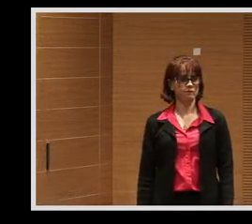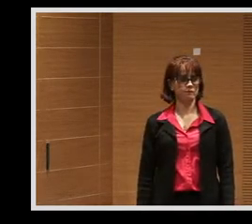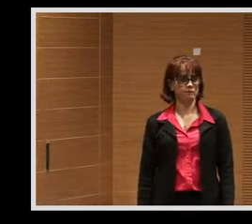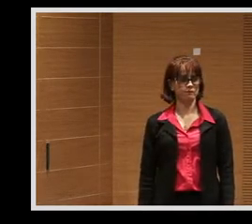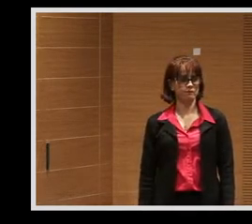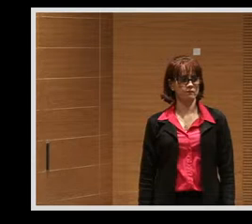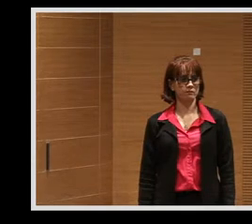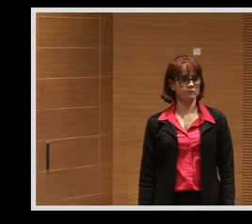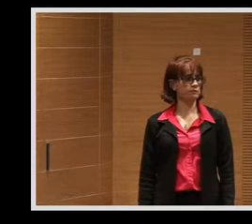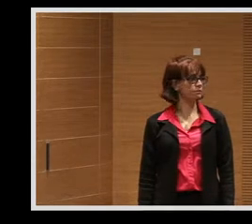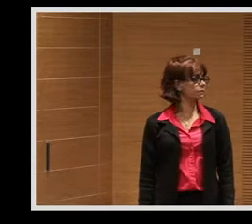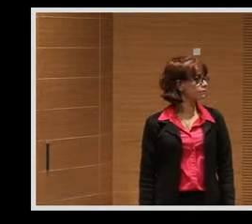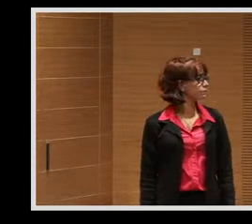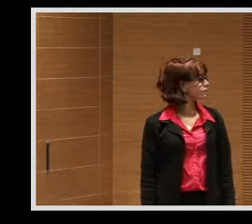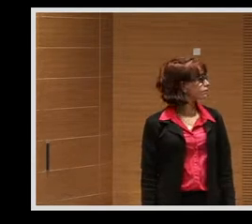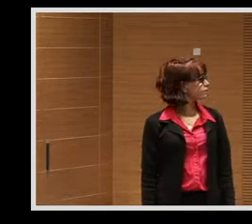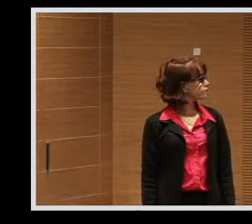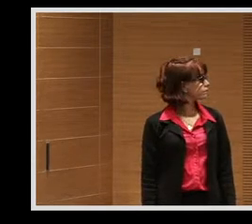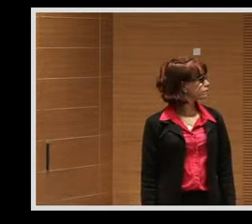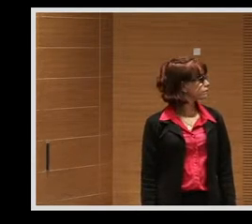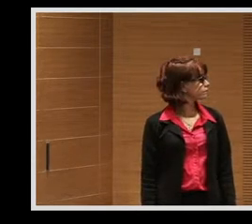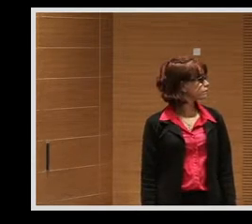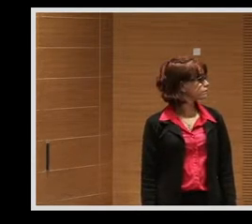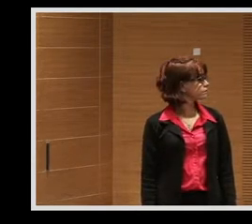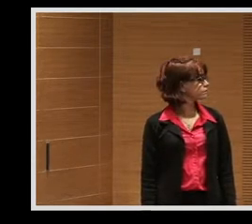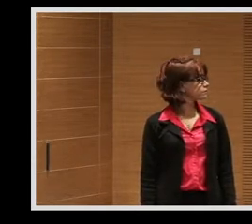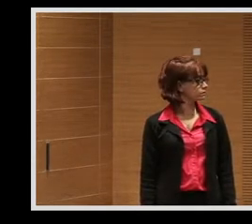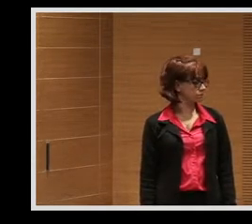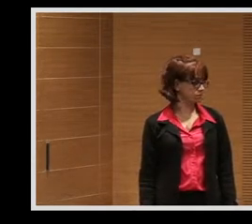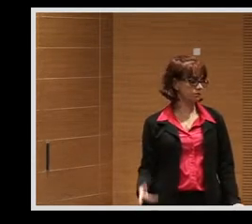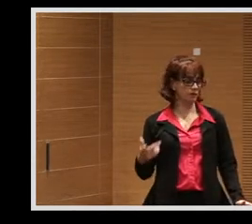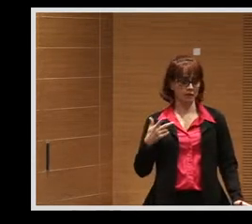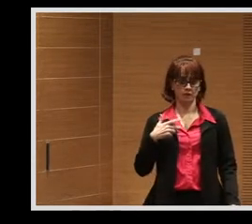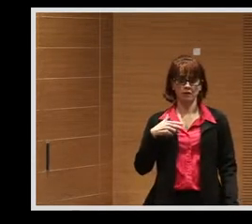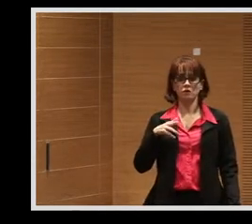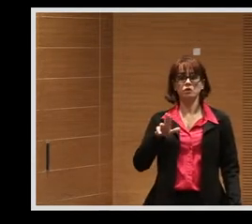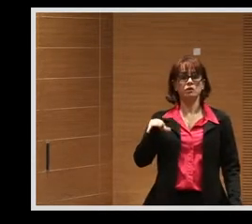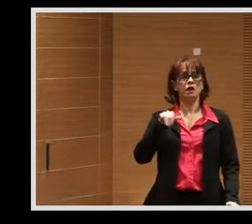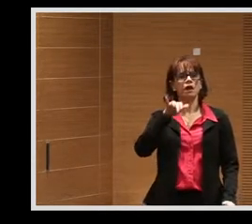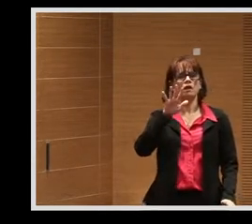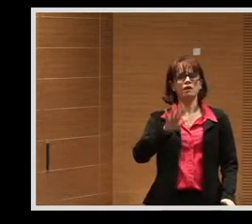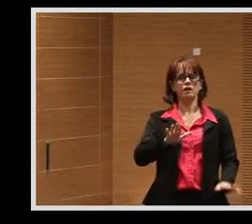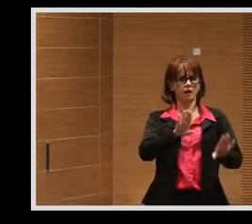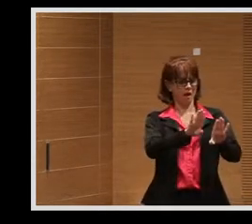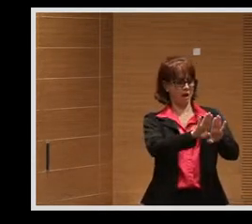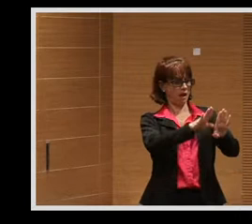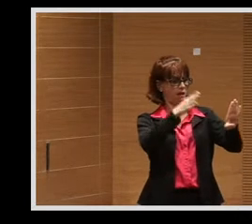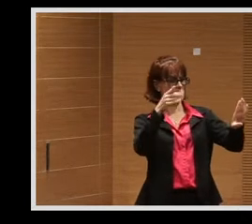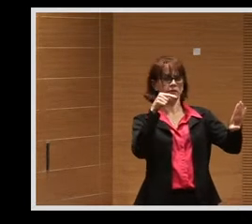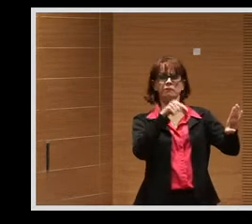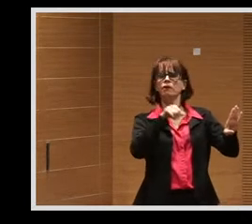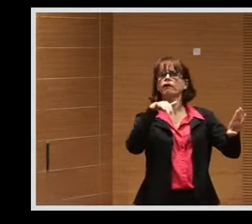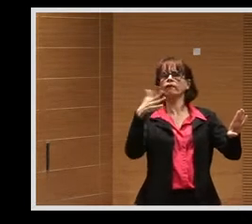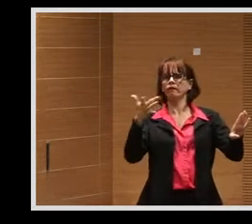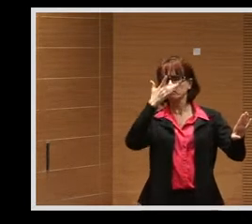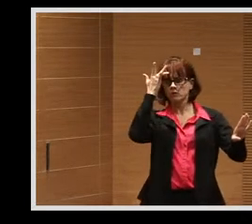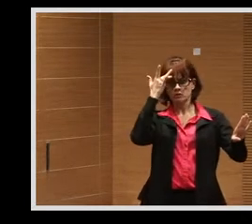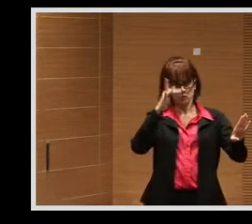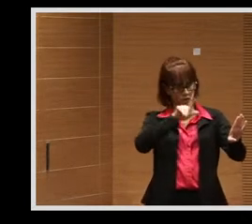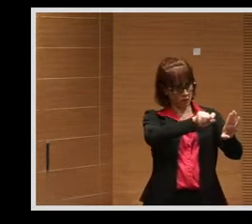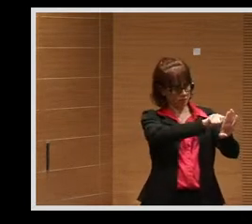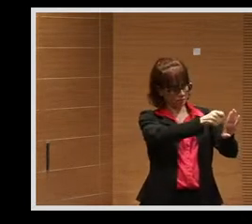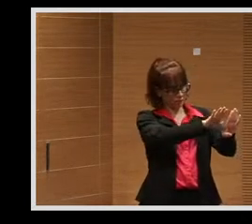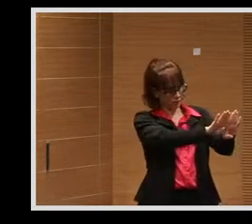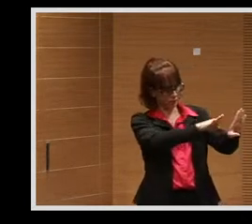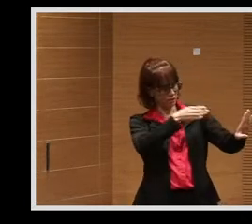aqui sobre, realmente, que eu usei a expressão abre de sésamo, quem é que abre as portas, como se tem aberto as portas. Essa expressão, essa